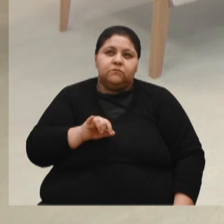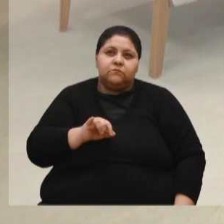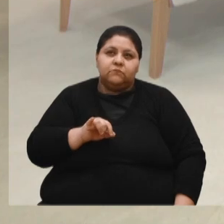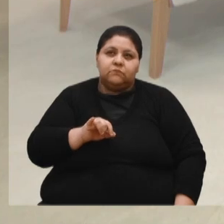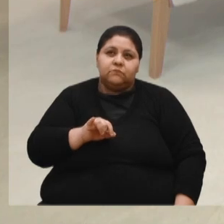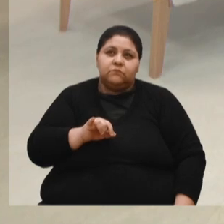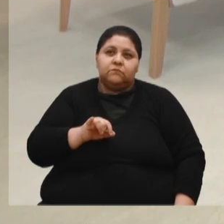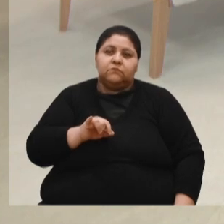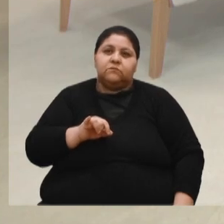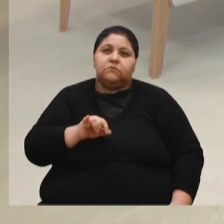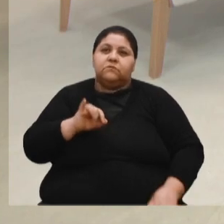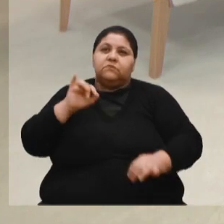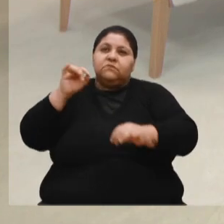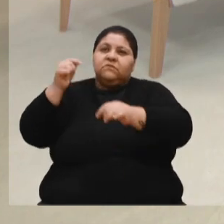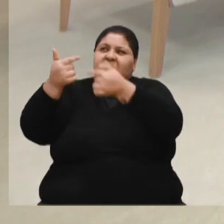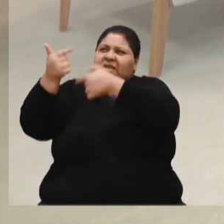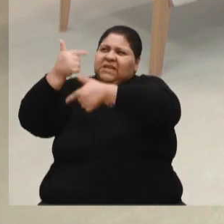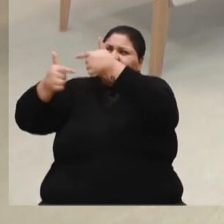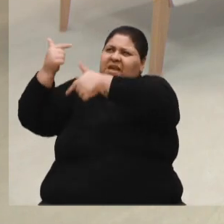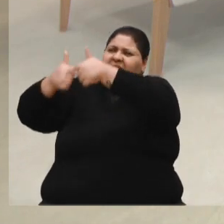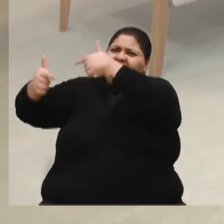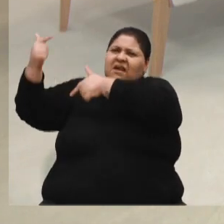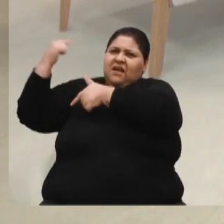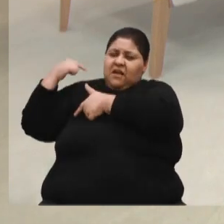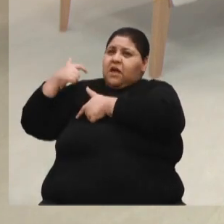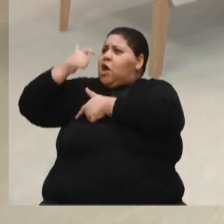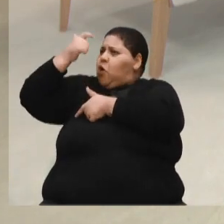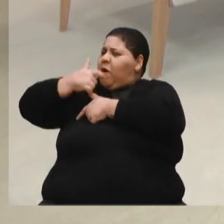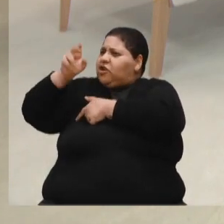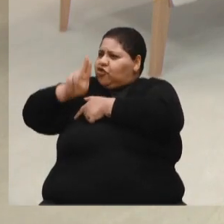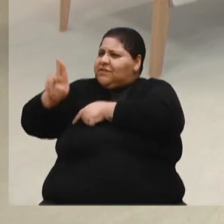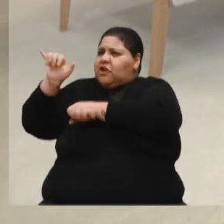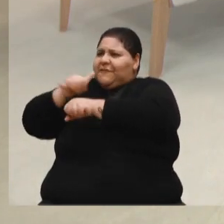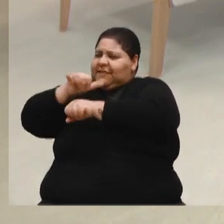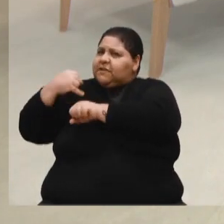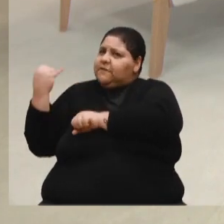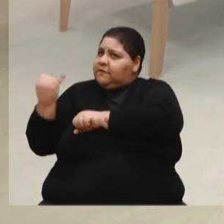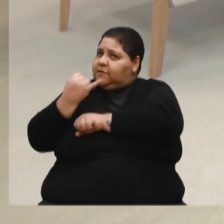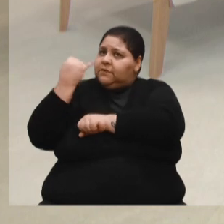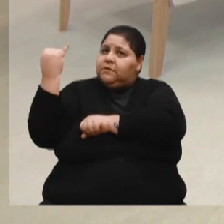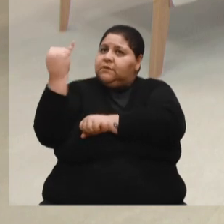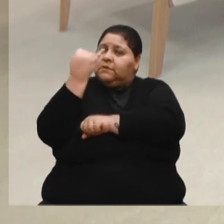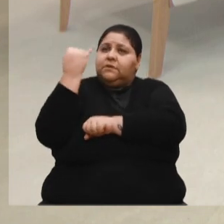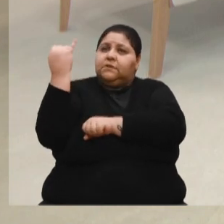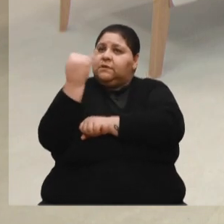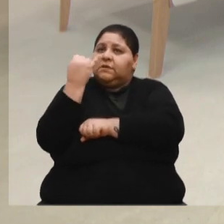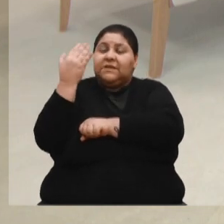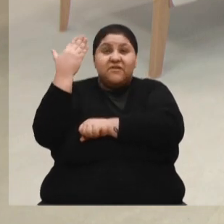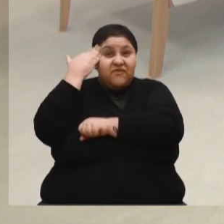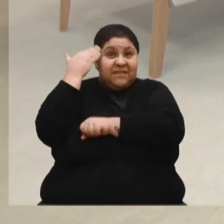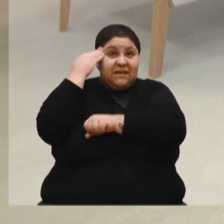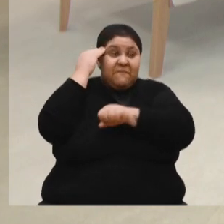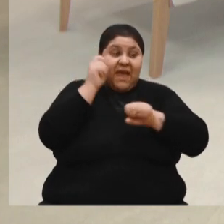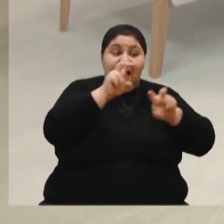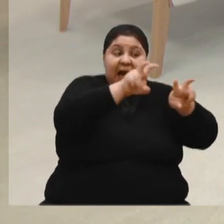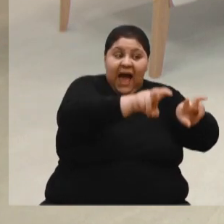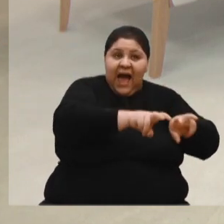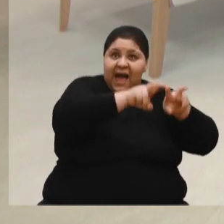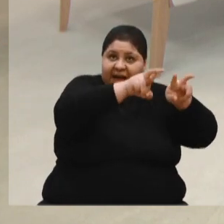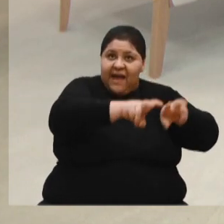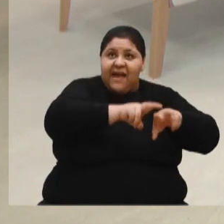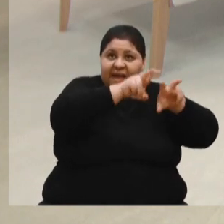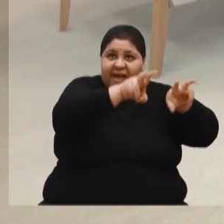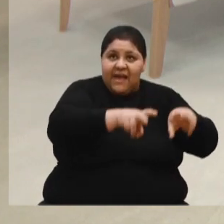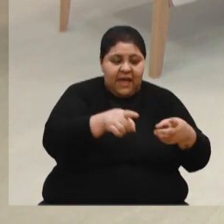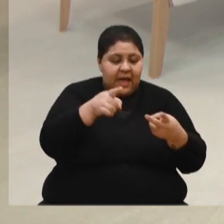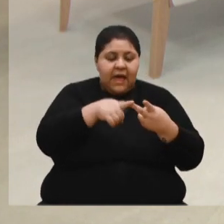os nossos antepassados vieram, eu acho, com uma ferramenta muito importante, que foi o domínio da carpintaria, a parte